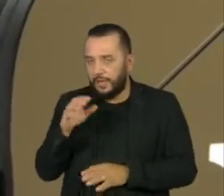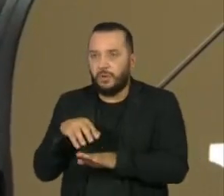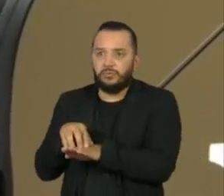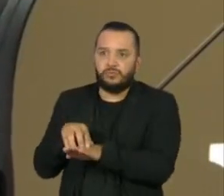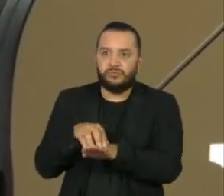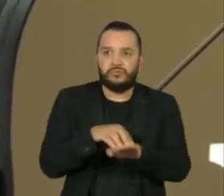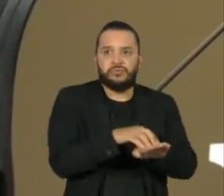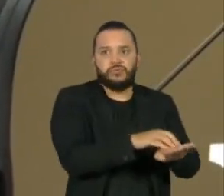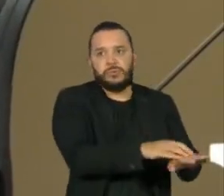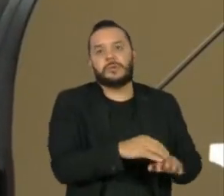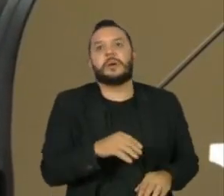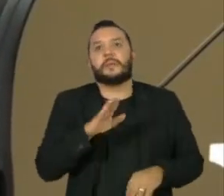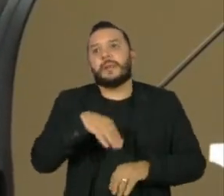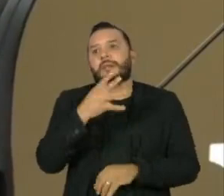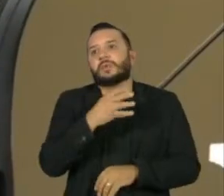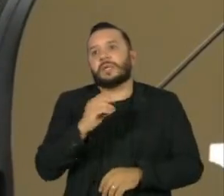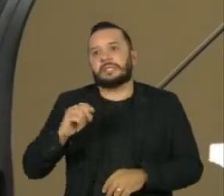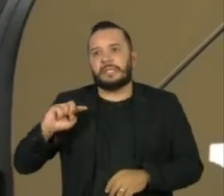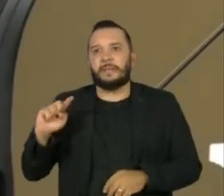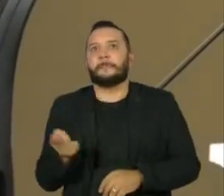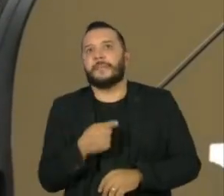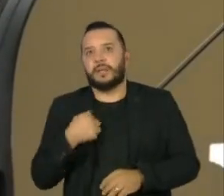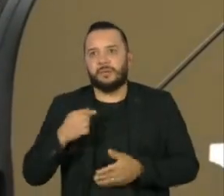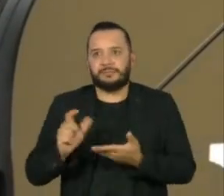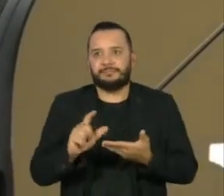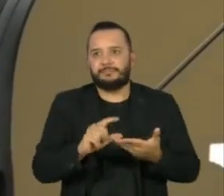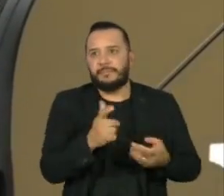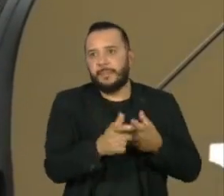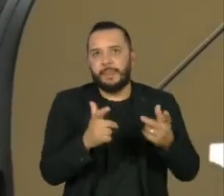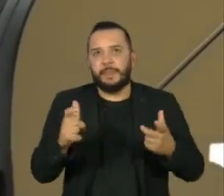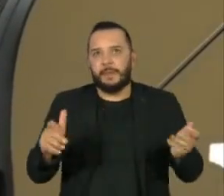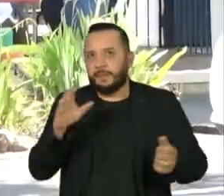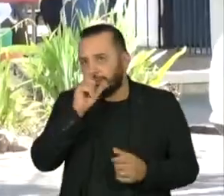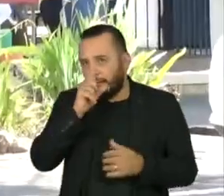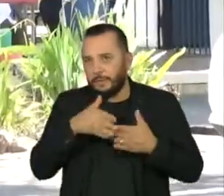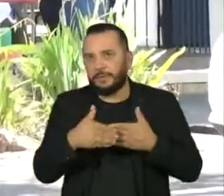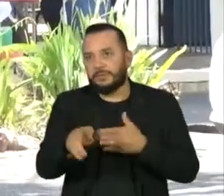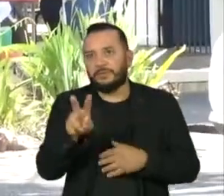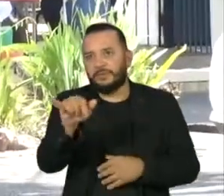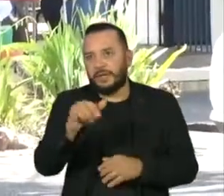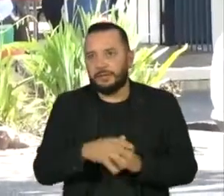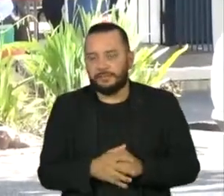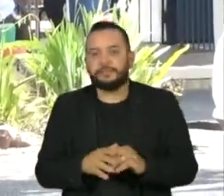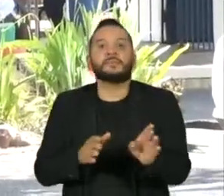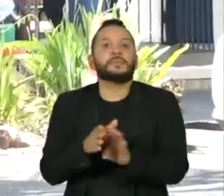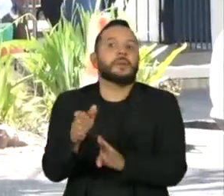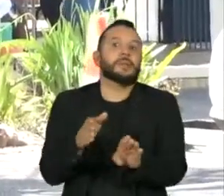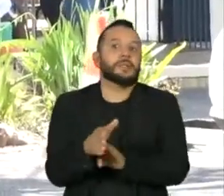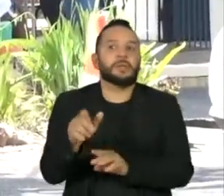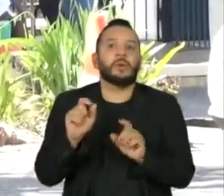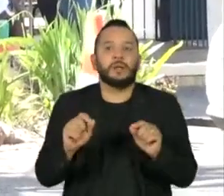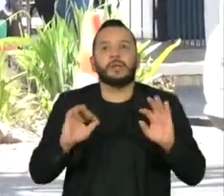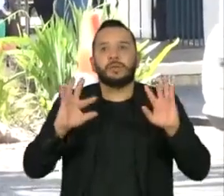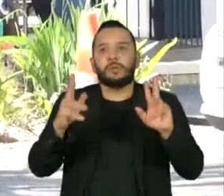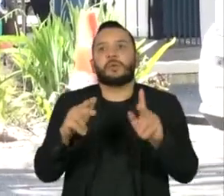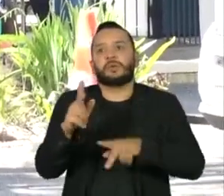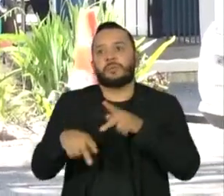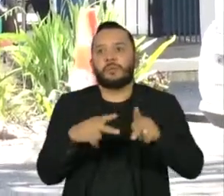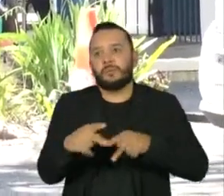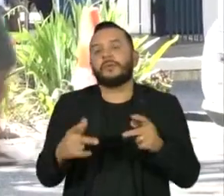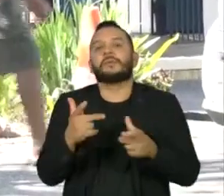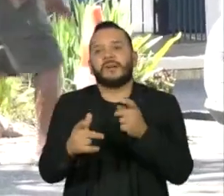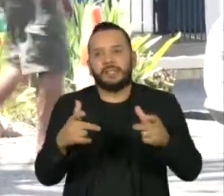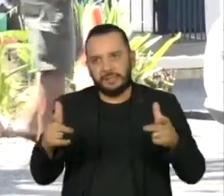vai enviar mais 400 mil doses com previsão de chegada neste sábado a recomendação é para toda a população